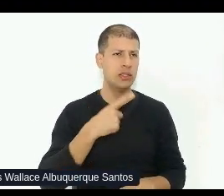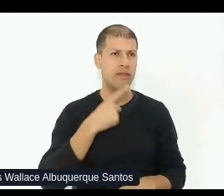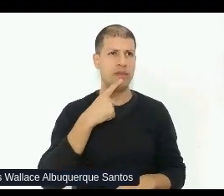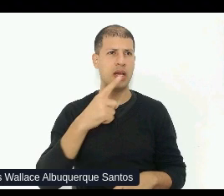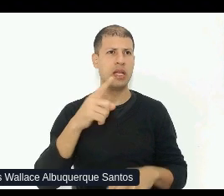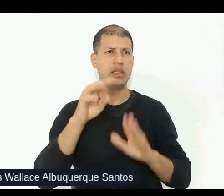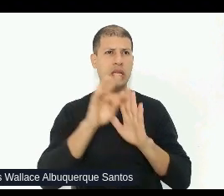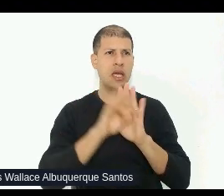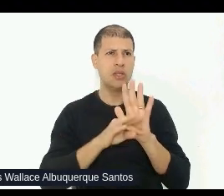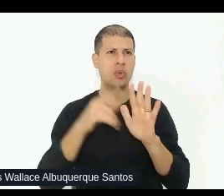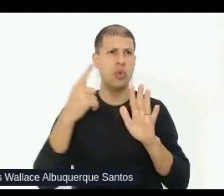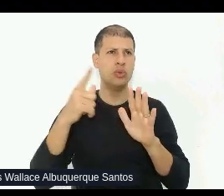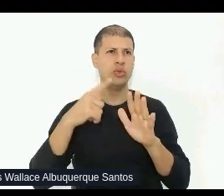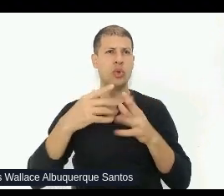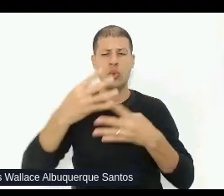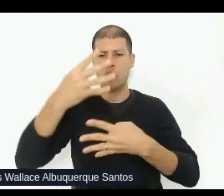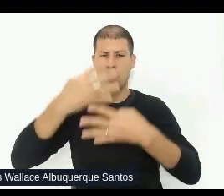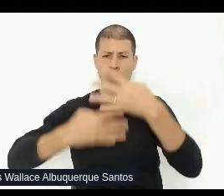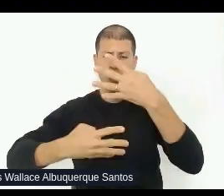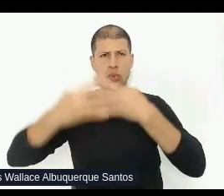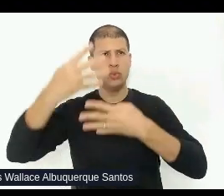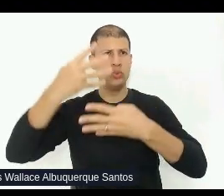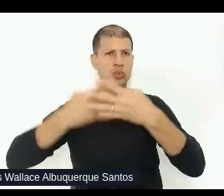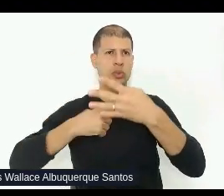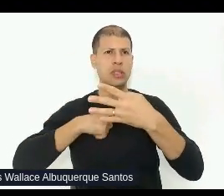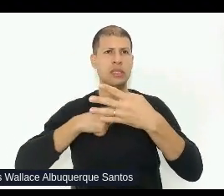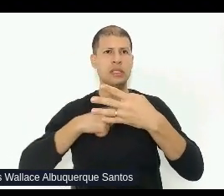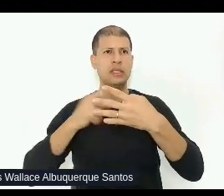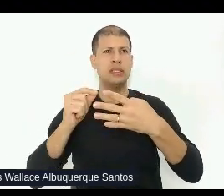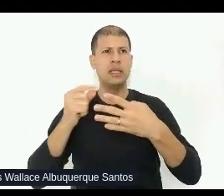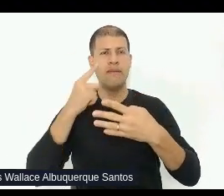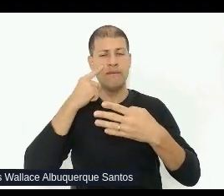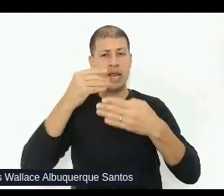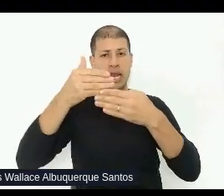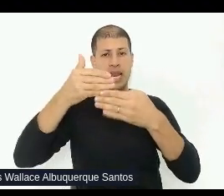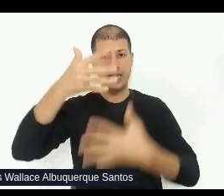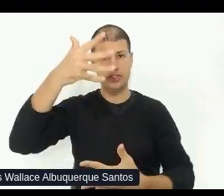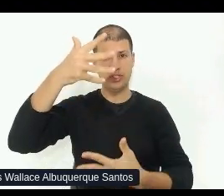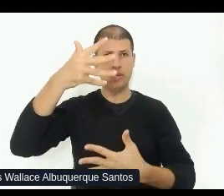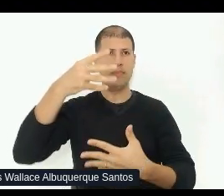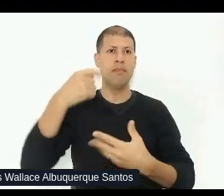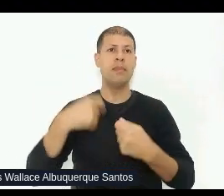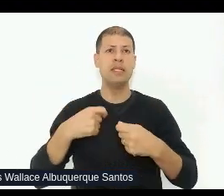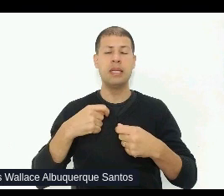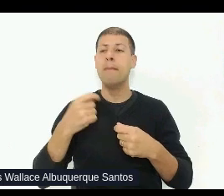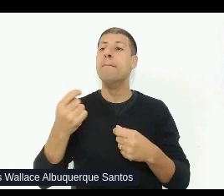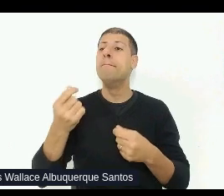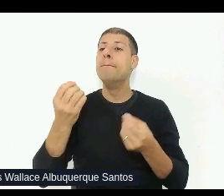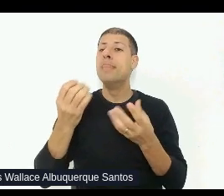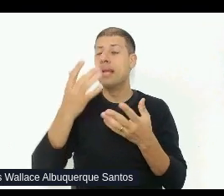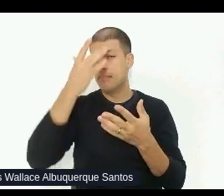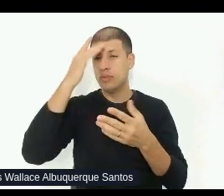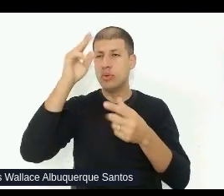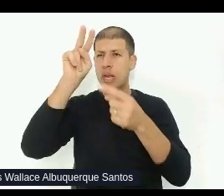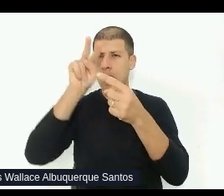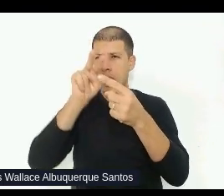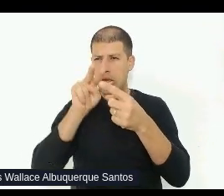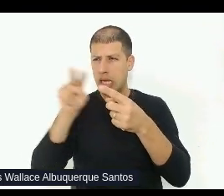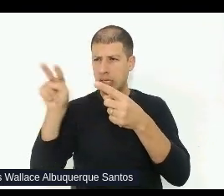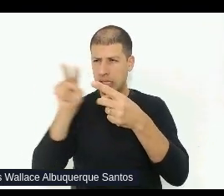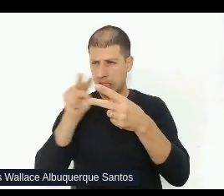do carrossel precisam ser agrupados em forma de lista para que a sua literal identifique a quantidade de itens